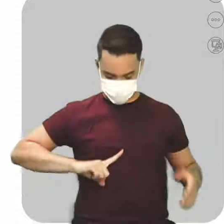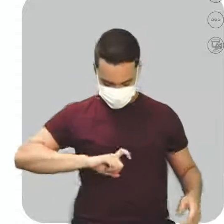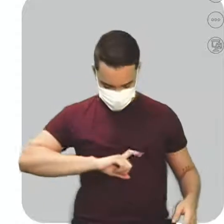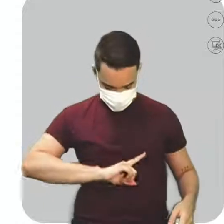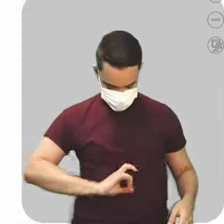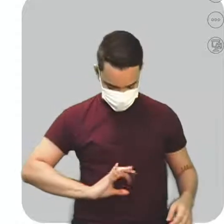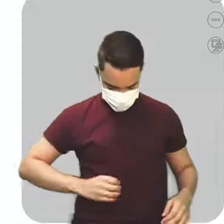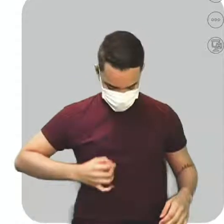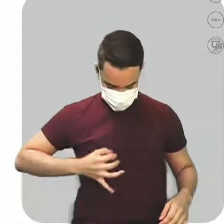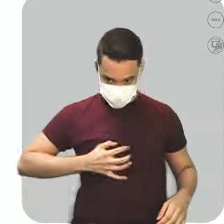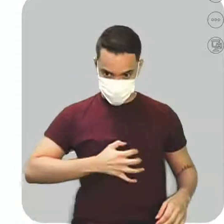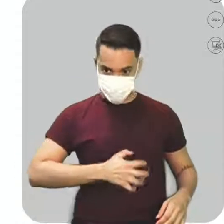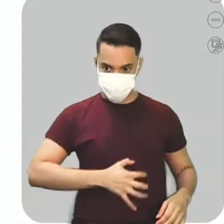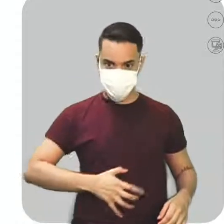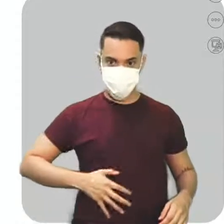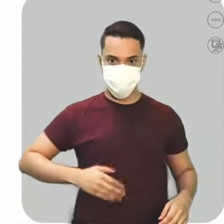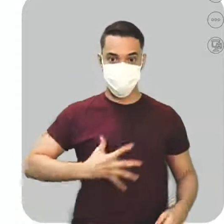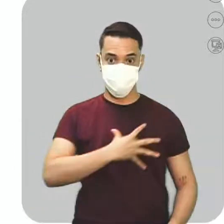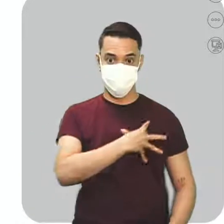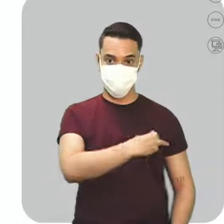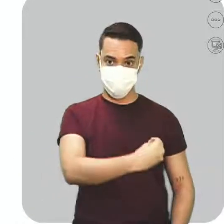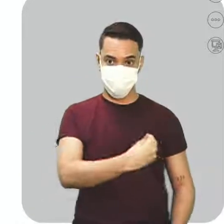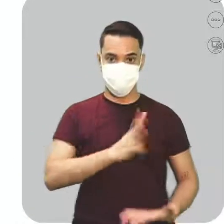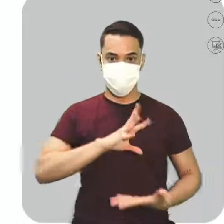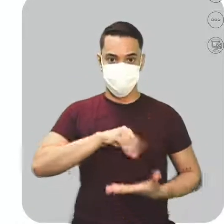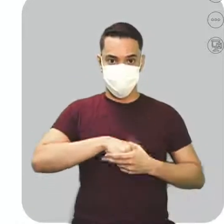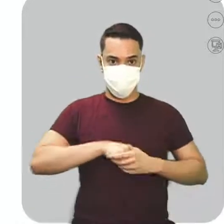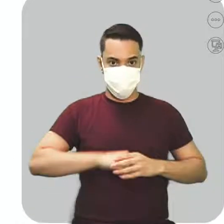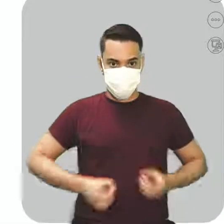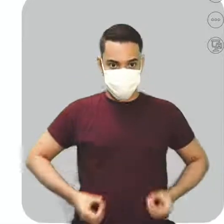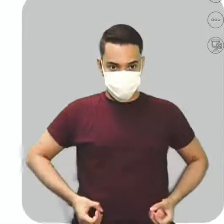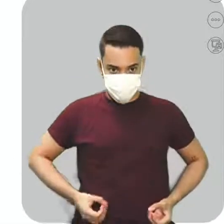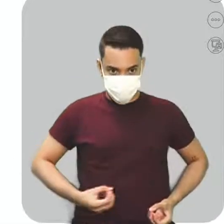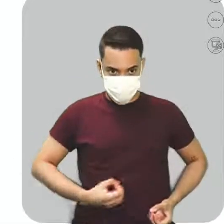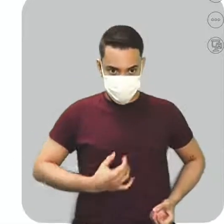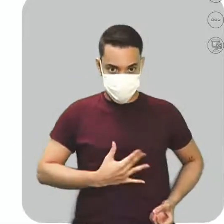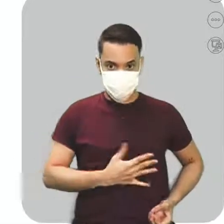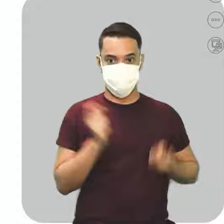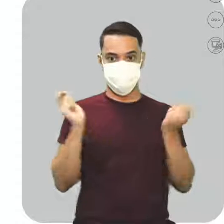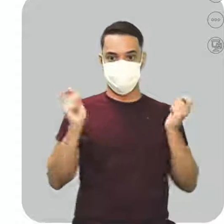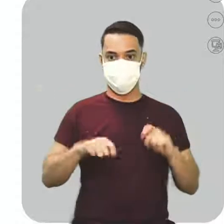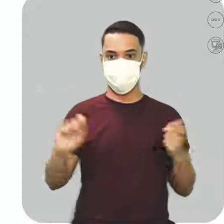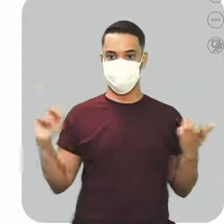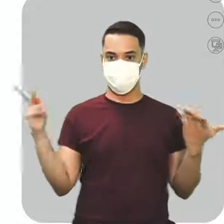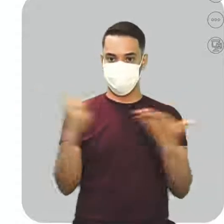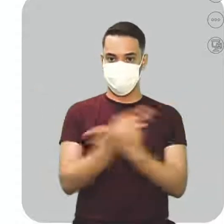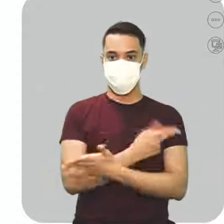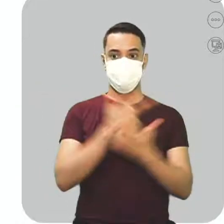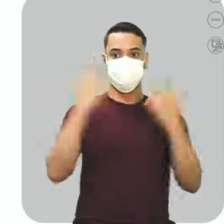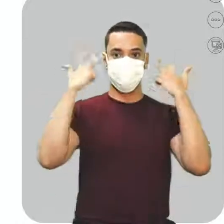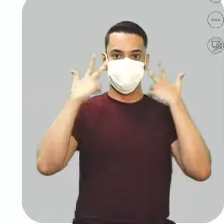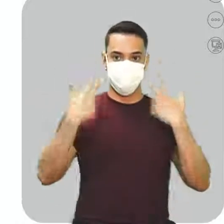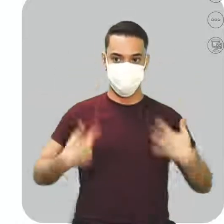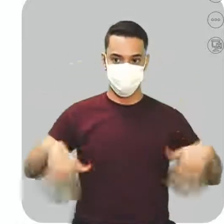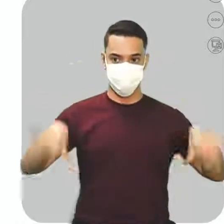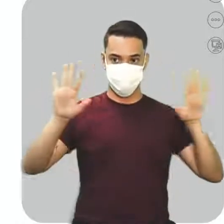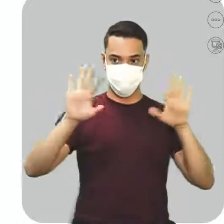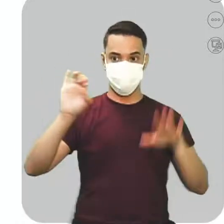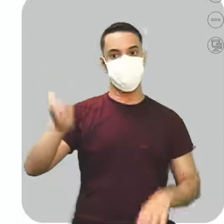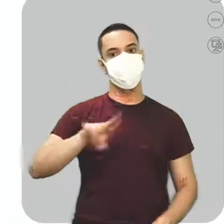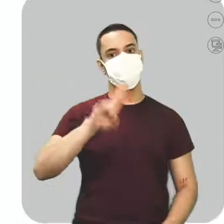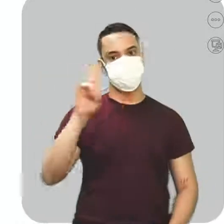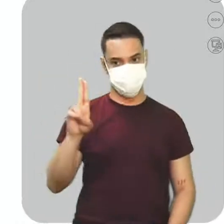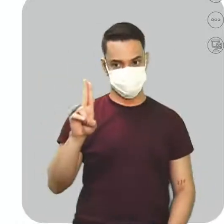de crescimento no interior do útero, que pode ocorrer de maneira espontânea